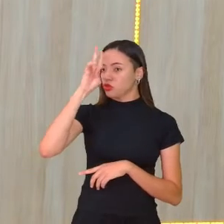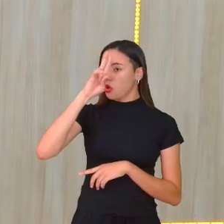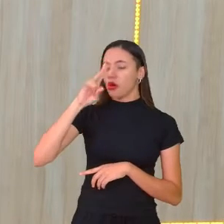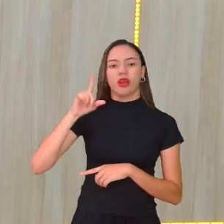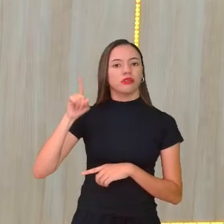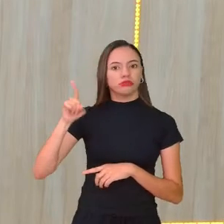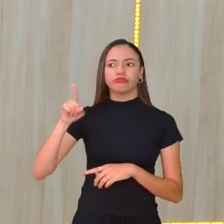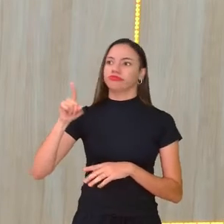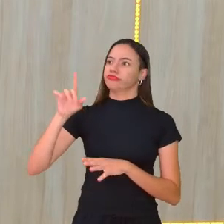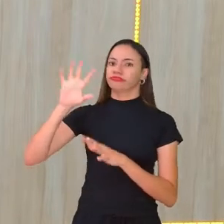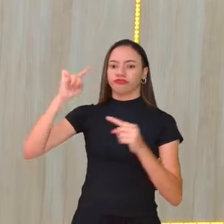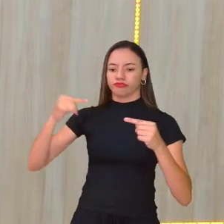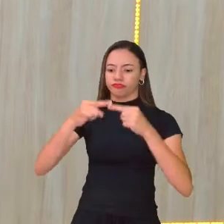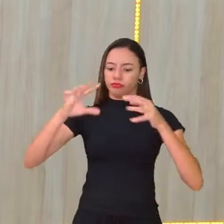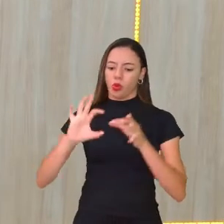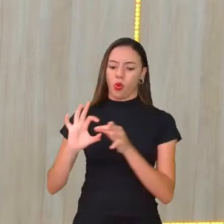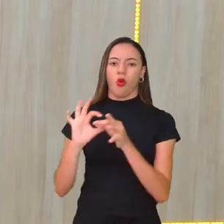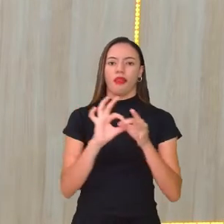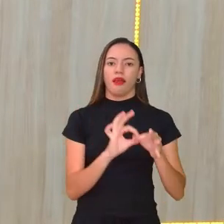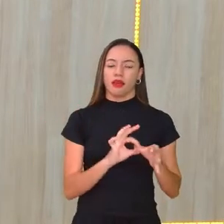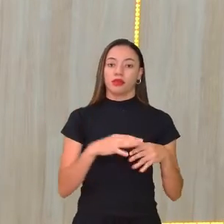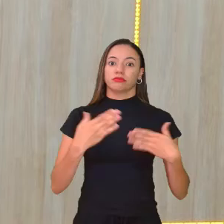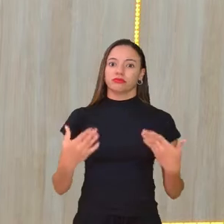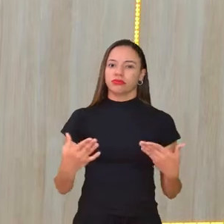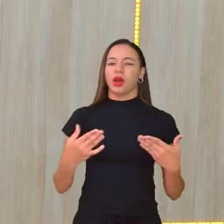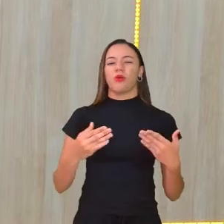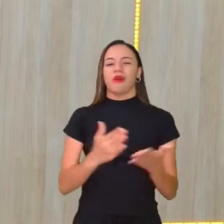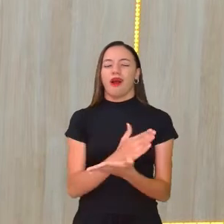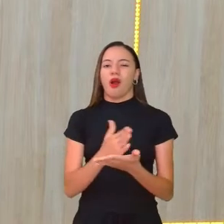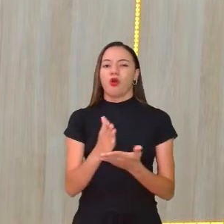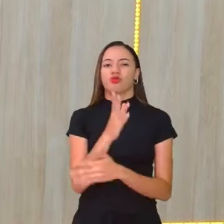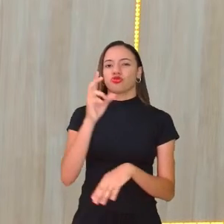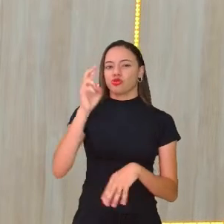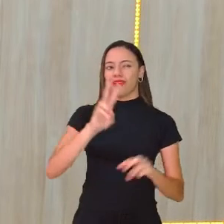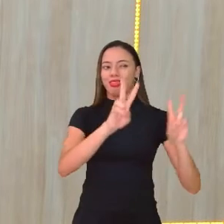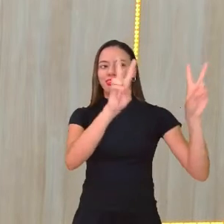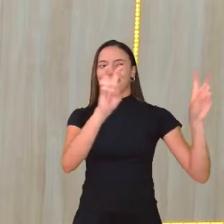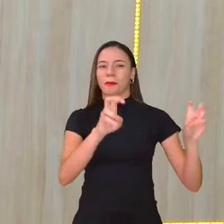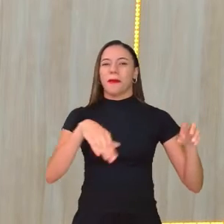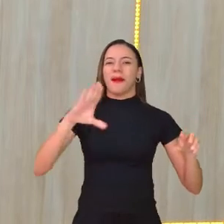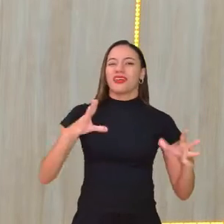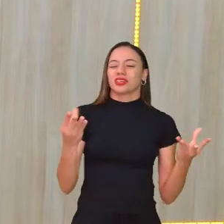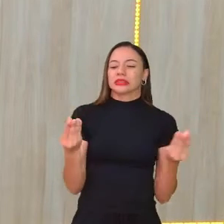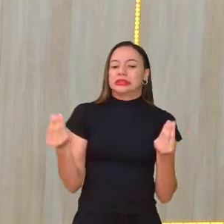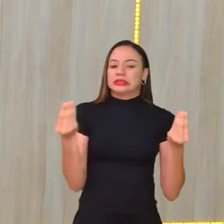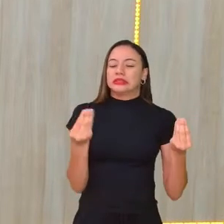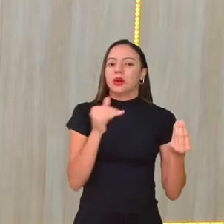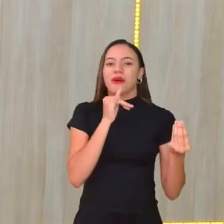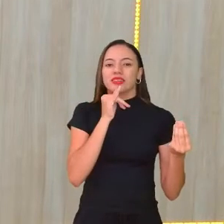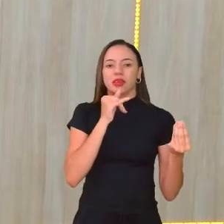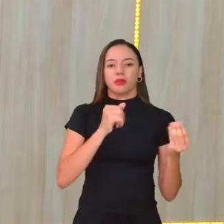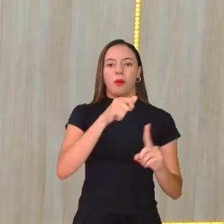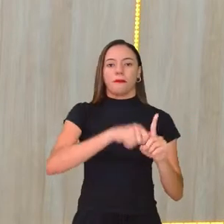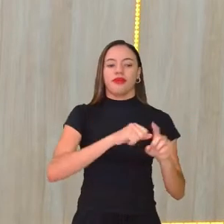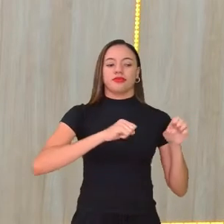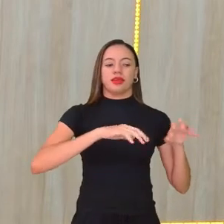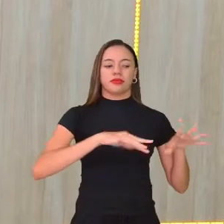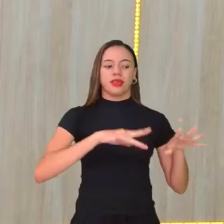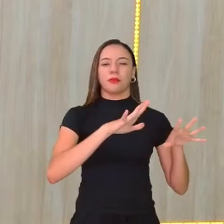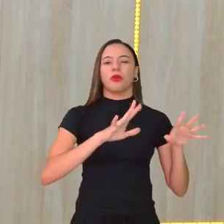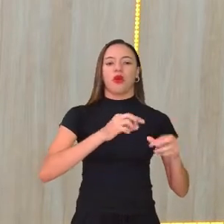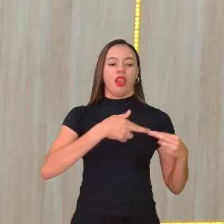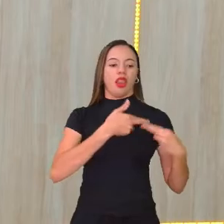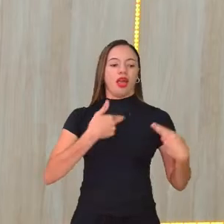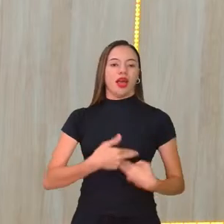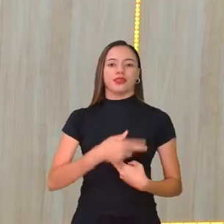nosso contexto. E a gente poder, mesmo temas mais sensíveis, como a gente viu no setembro, com Laço Amarelo, a prevenção de